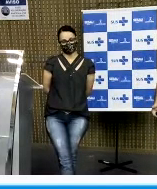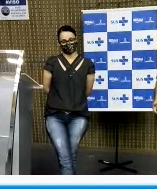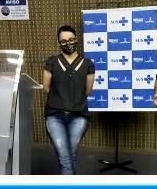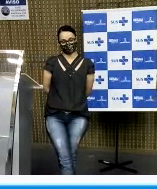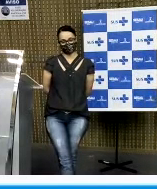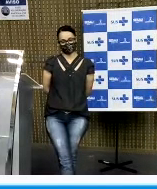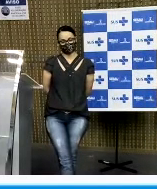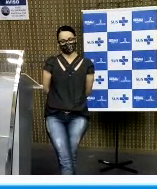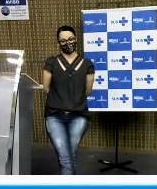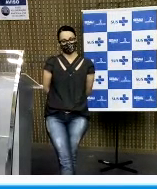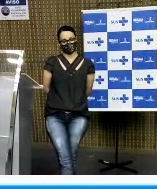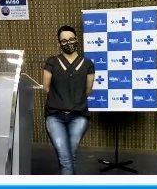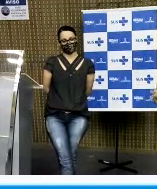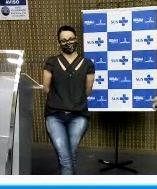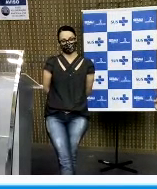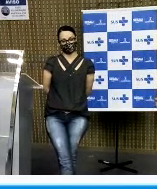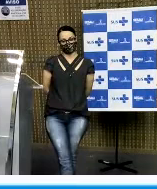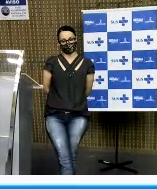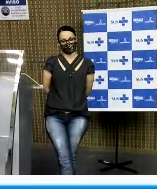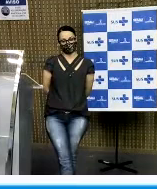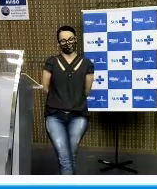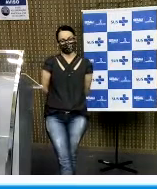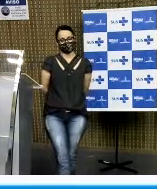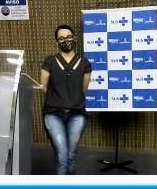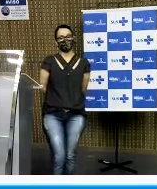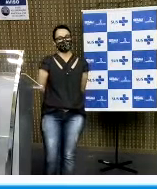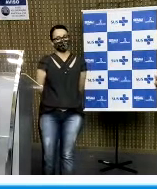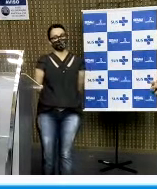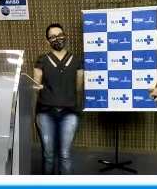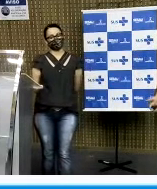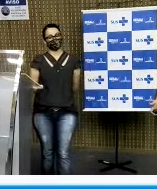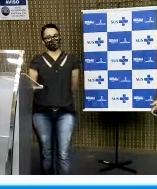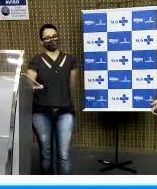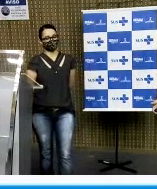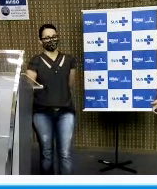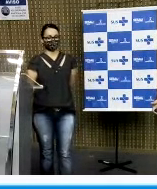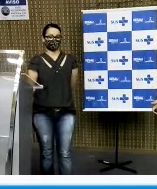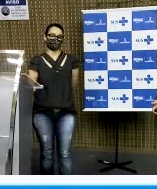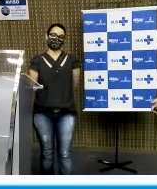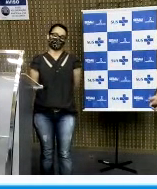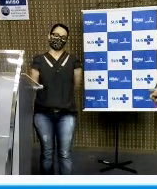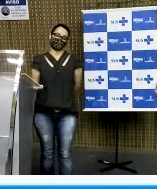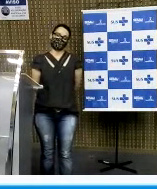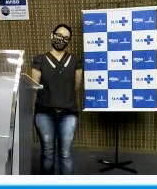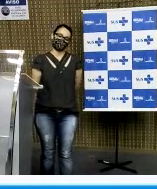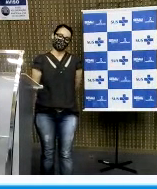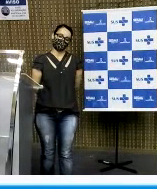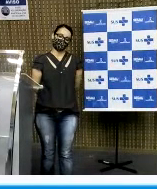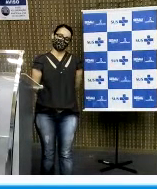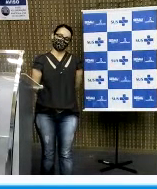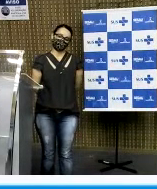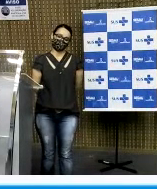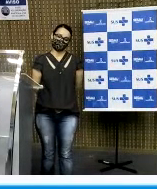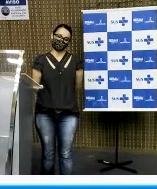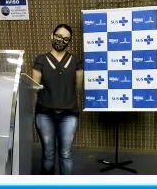CRS. Então, assim, a gente tem procura por sutura no CRS, muita lavagem de ouvido no CRS, e assim, o